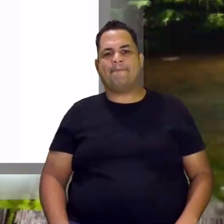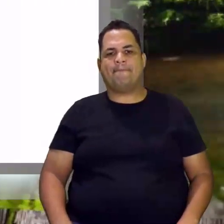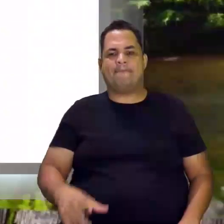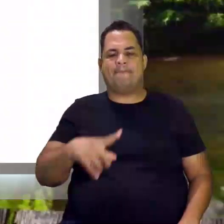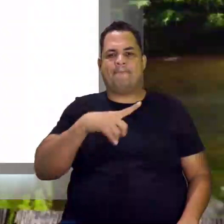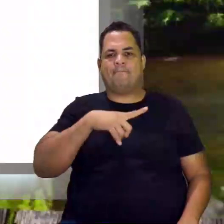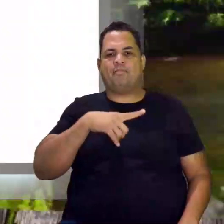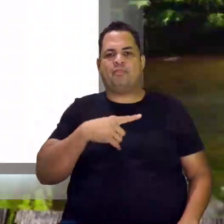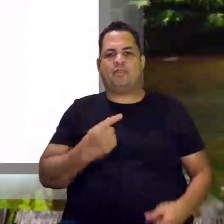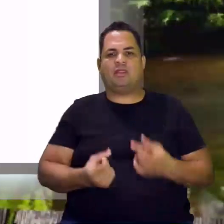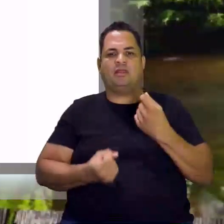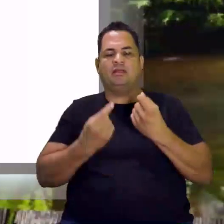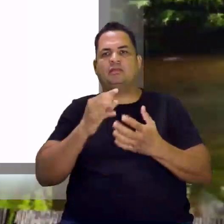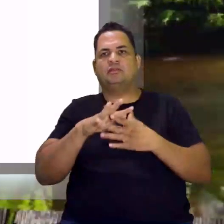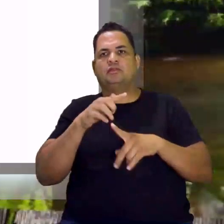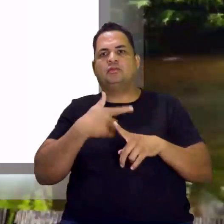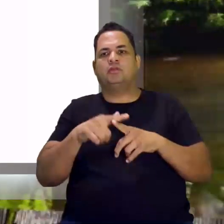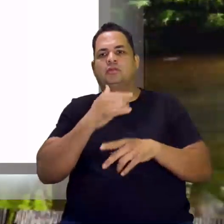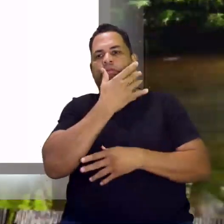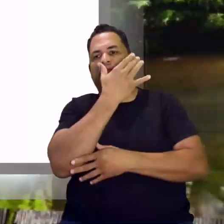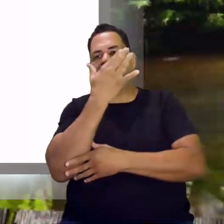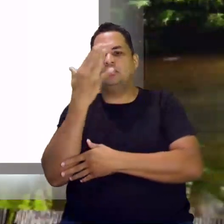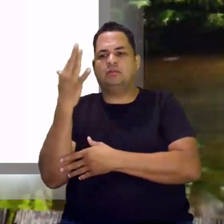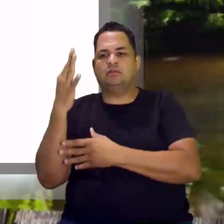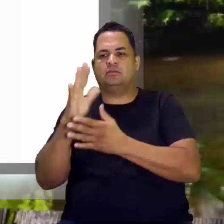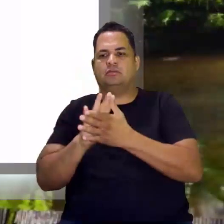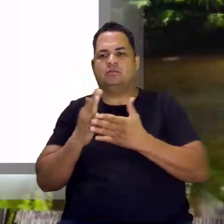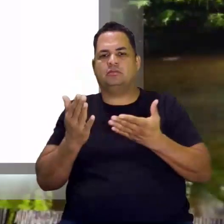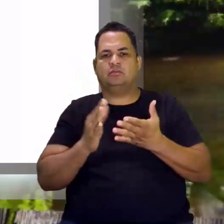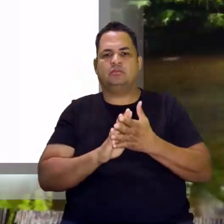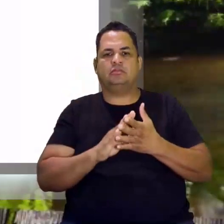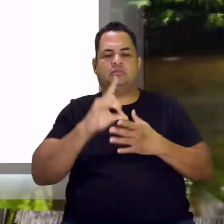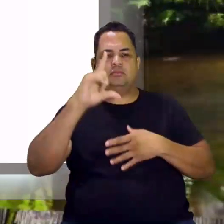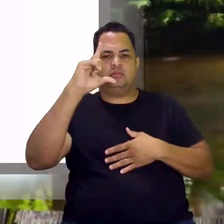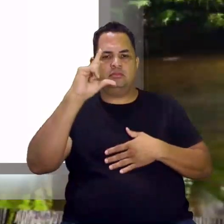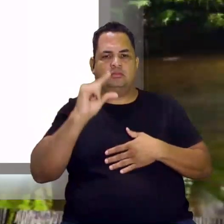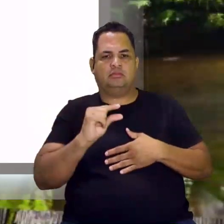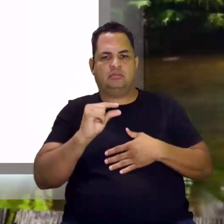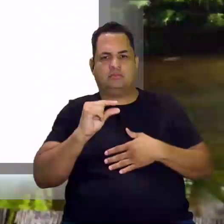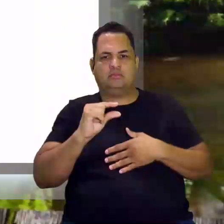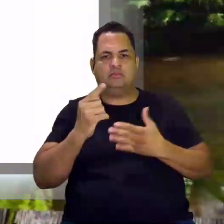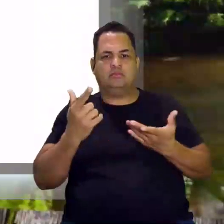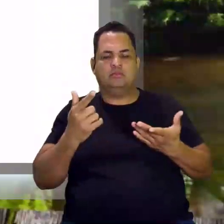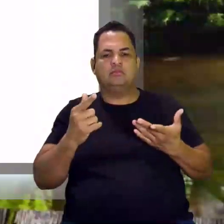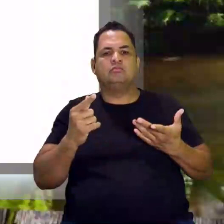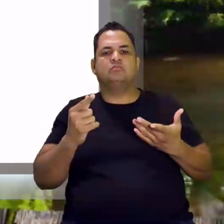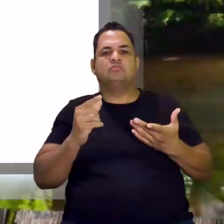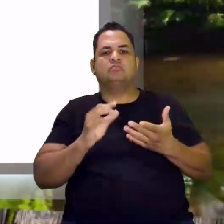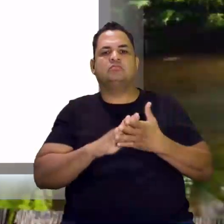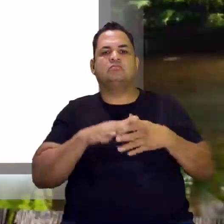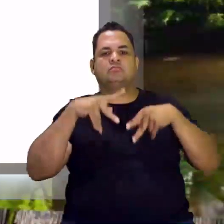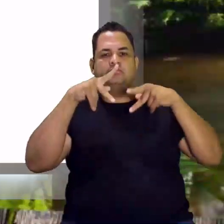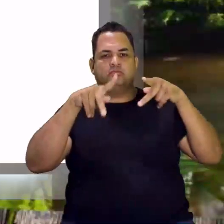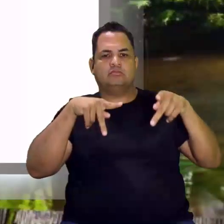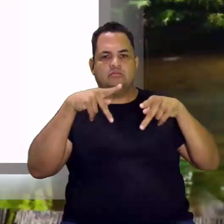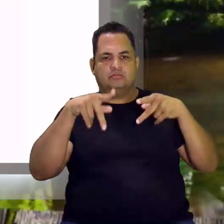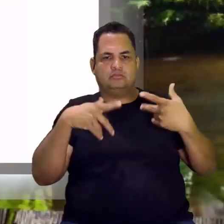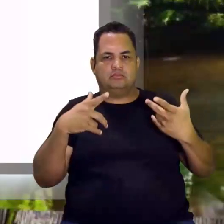Existem alguns problemas ambientais que vão reduzir drasticamente uma